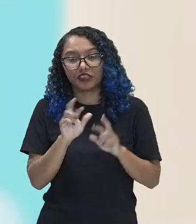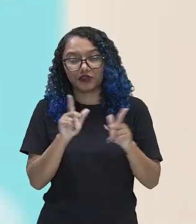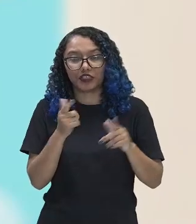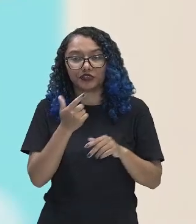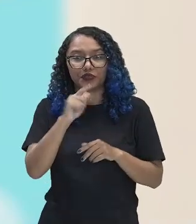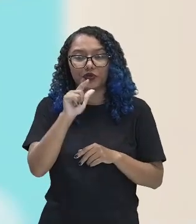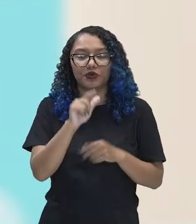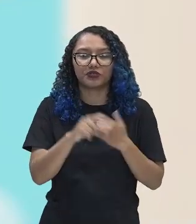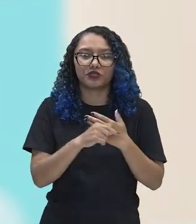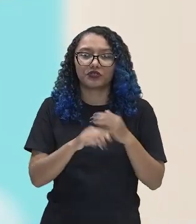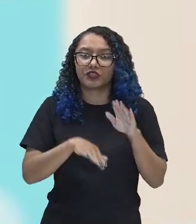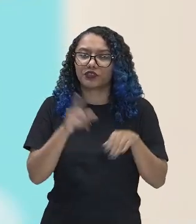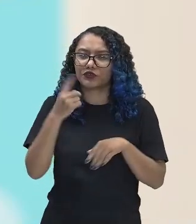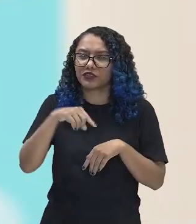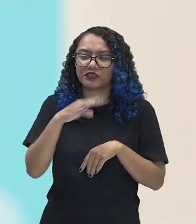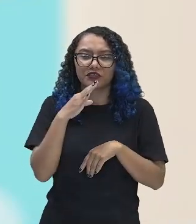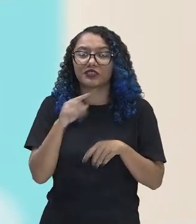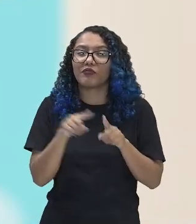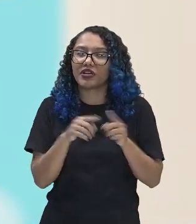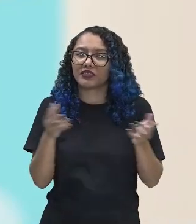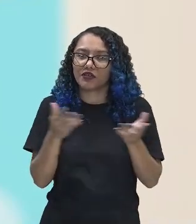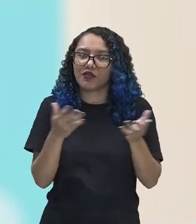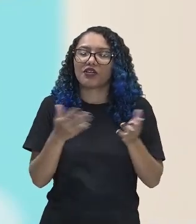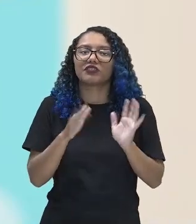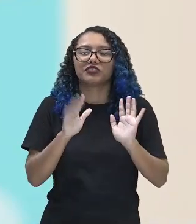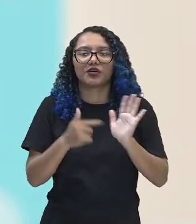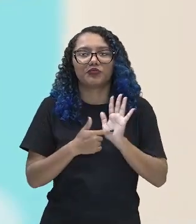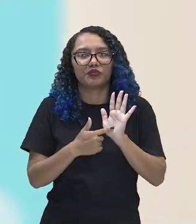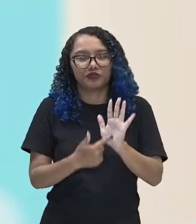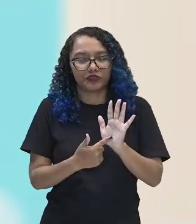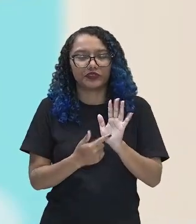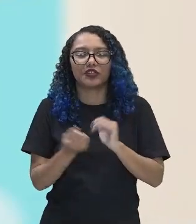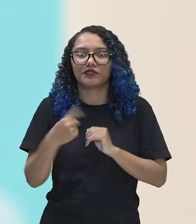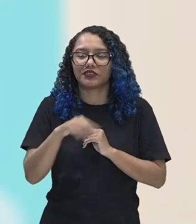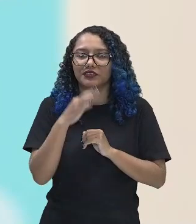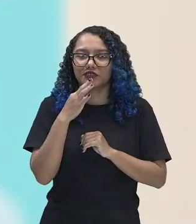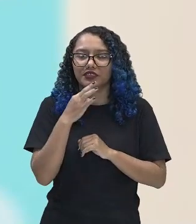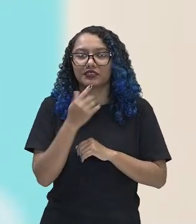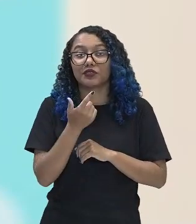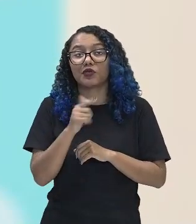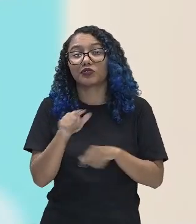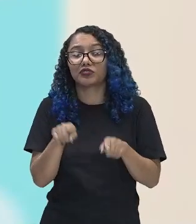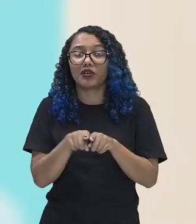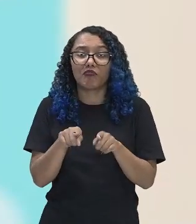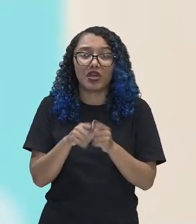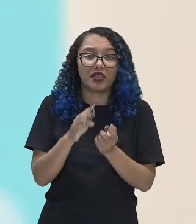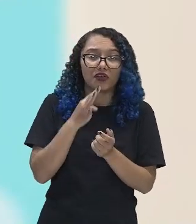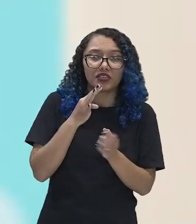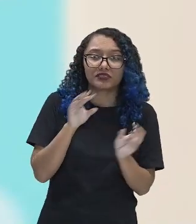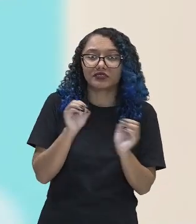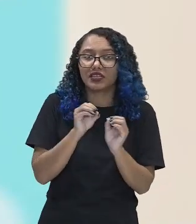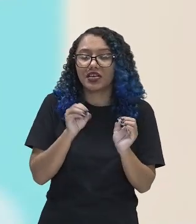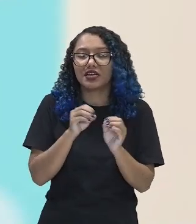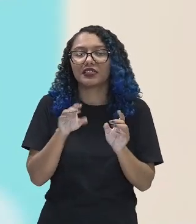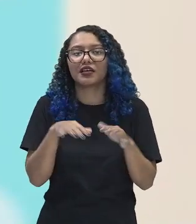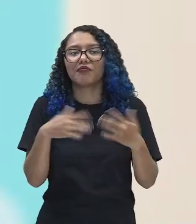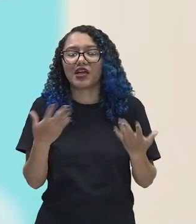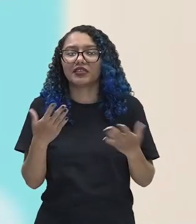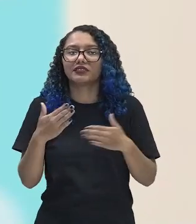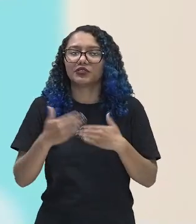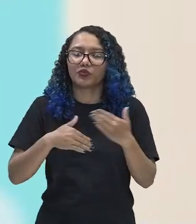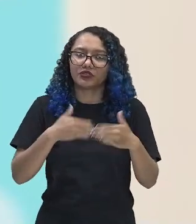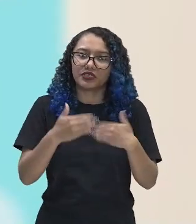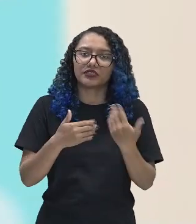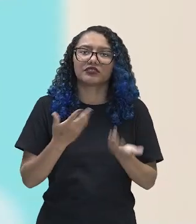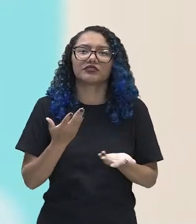vocês nem conheciam o Daniel, mas agora já conhecem. Quem dirá os outros, não é? Então, esse processo de conhecer a literatura indígena está acontecendo